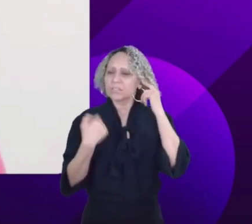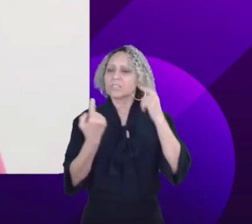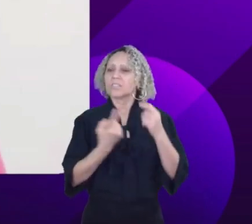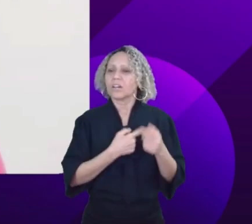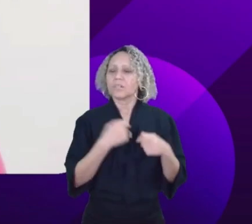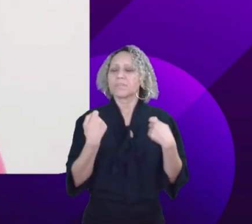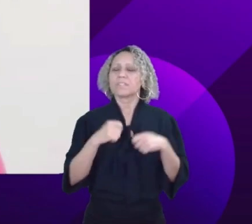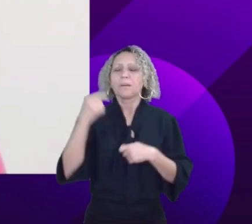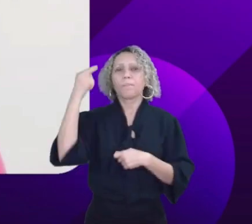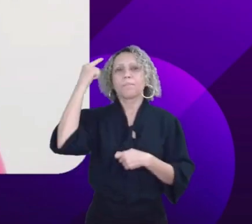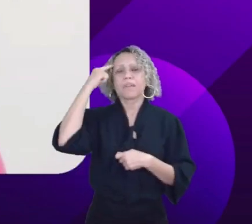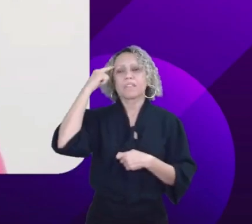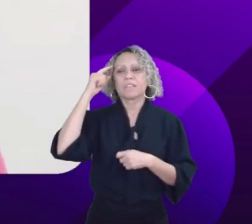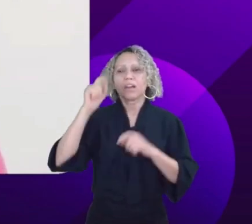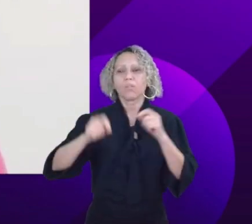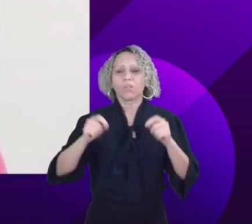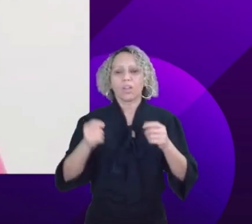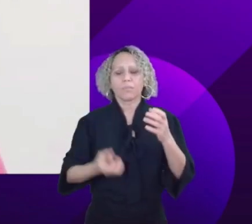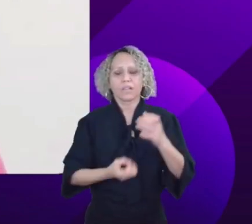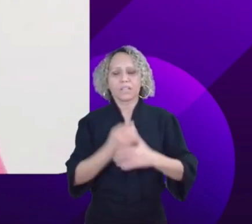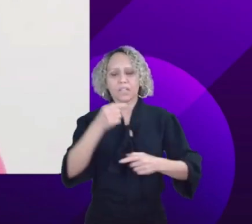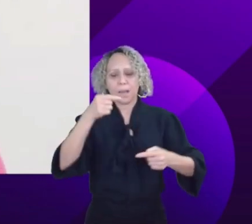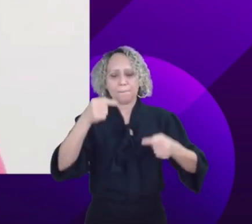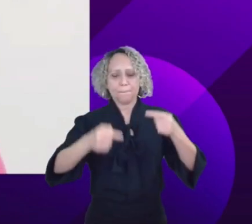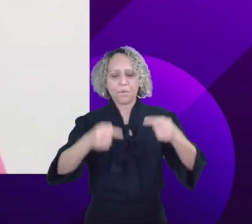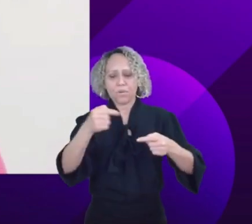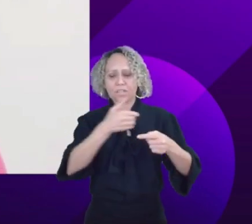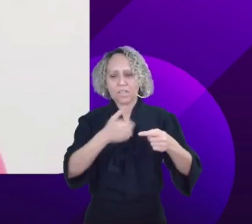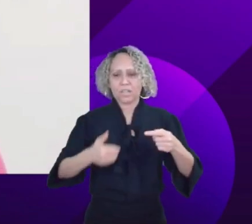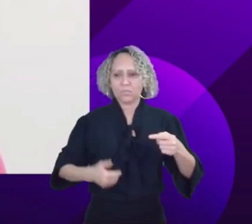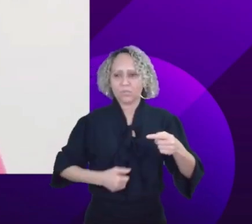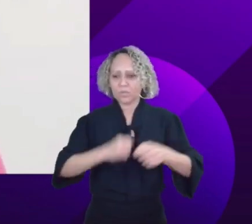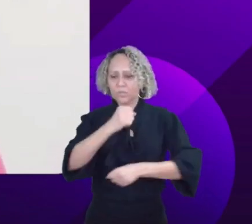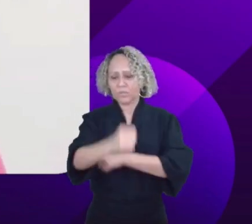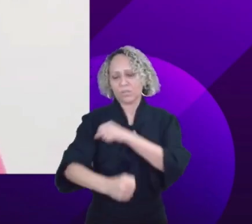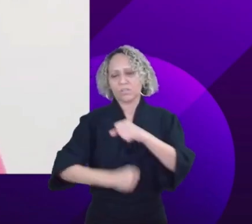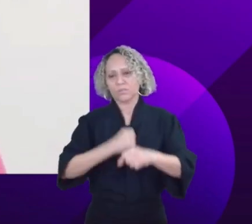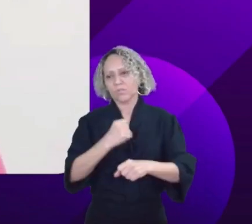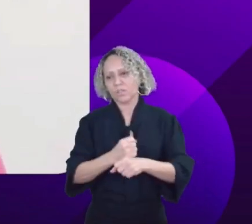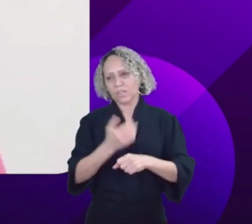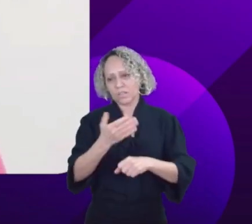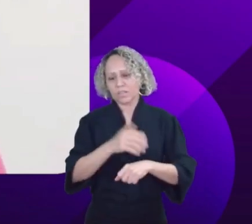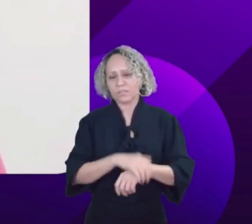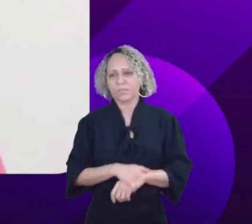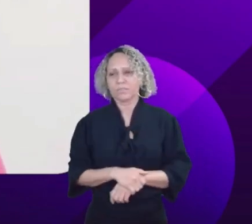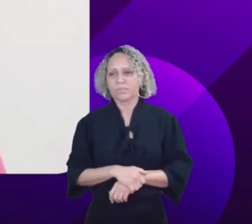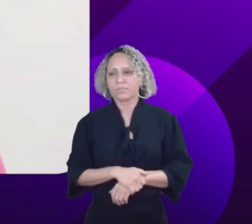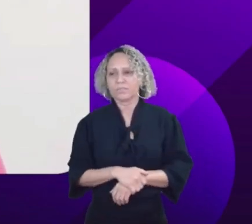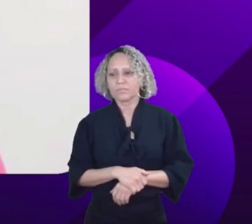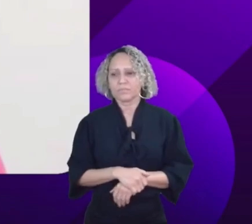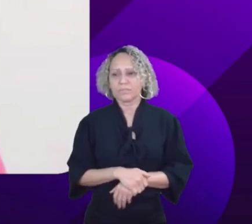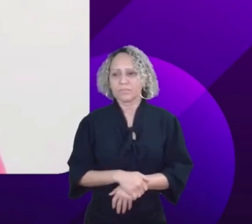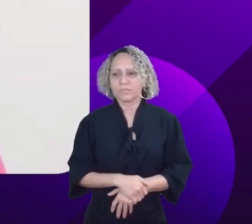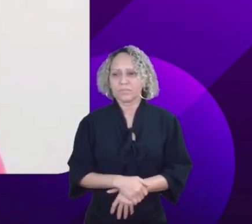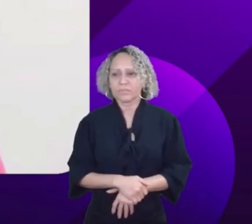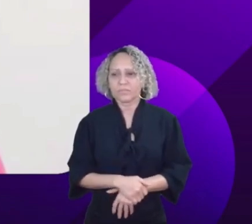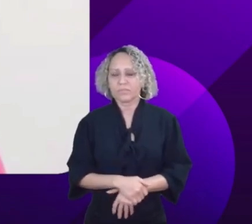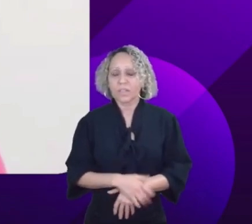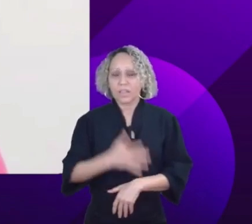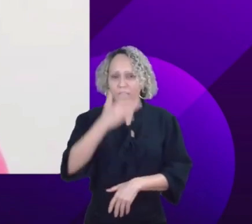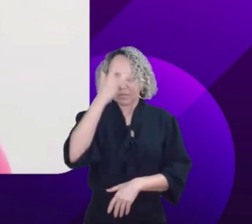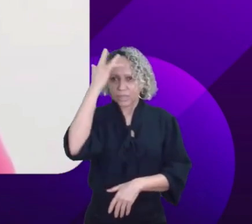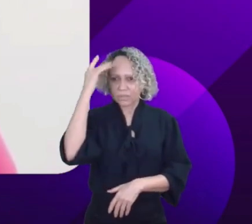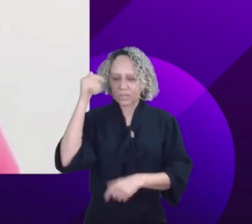precisa pensar política pública para o futuro, né, conselhos que trabalhem com a questão climática e